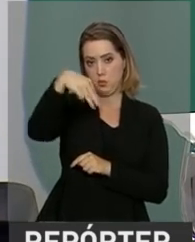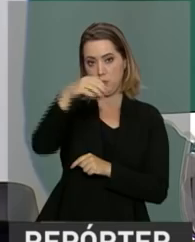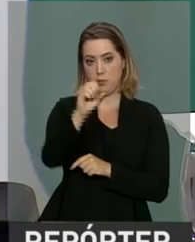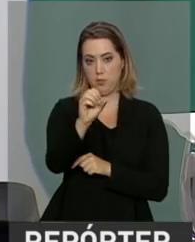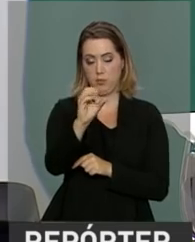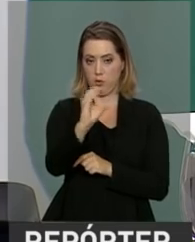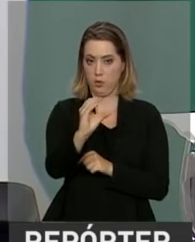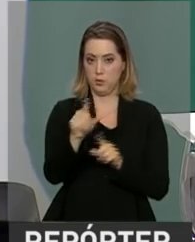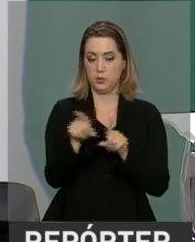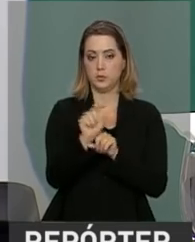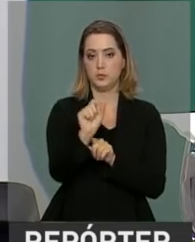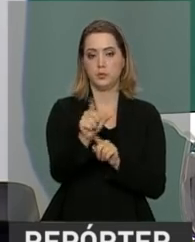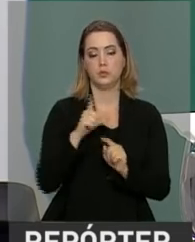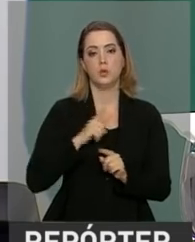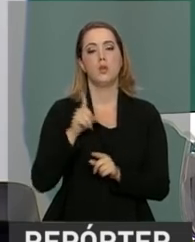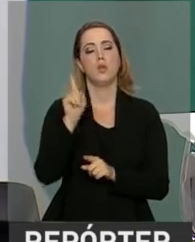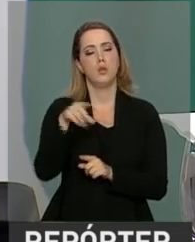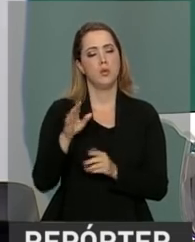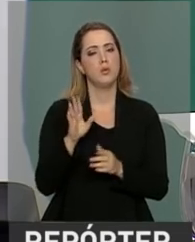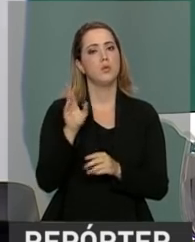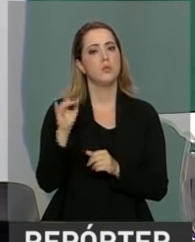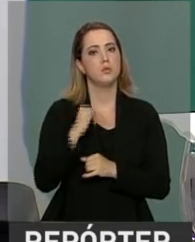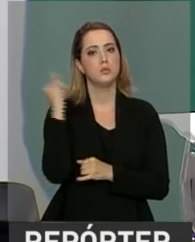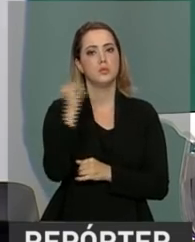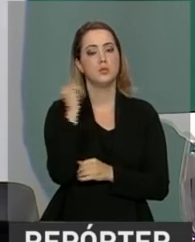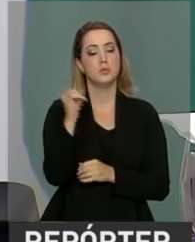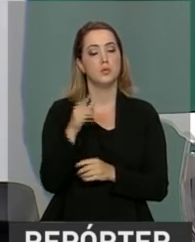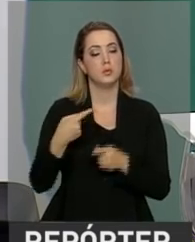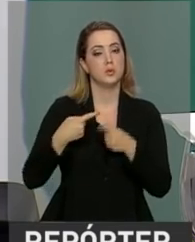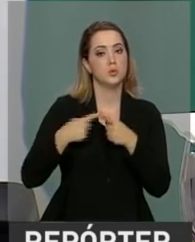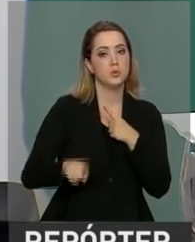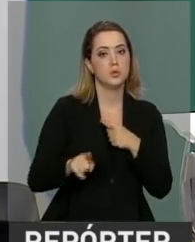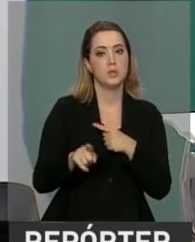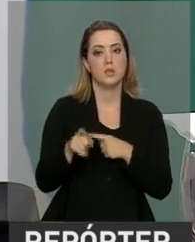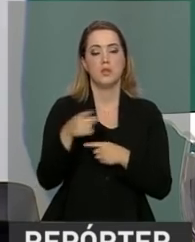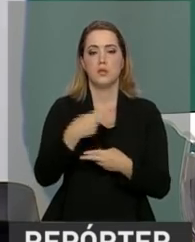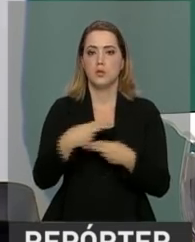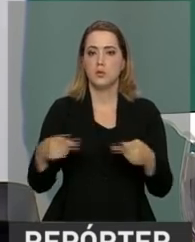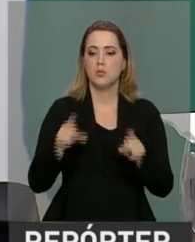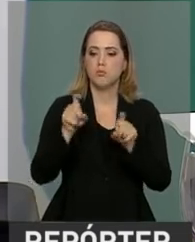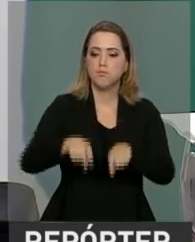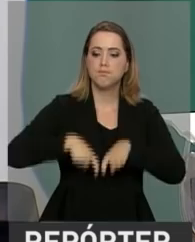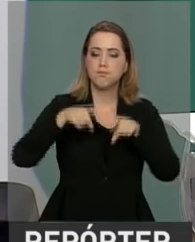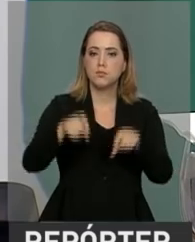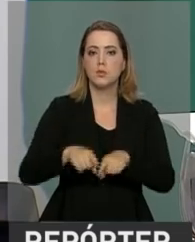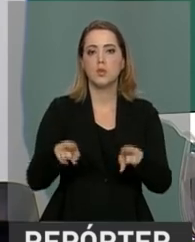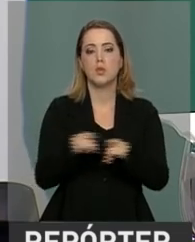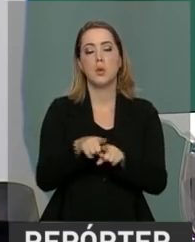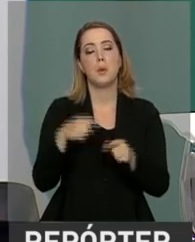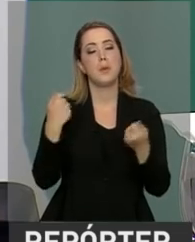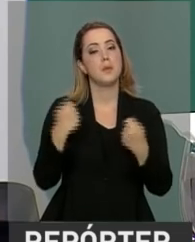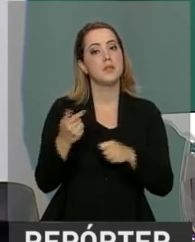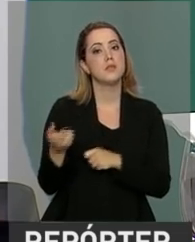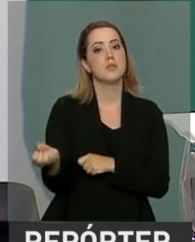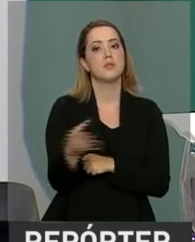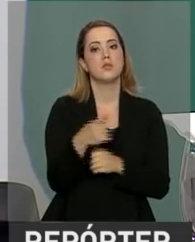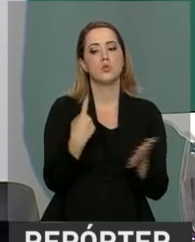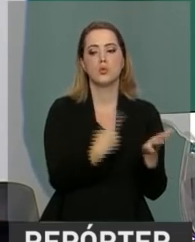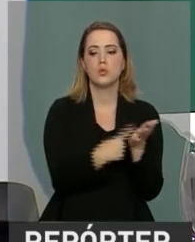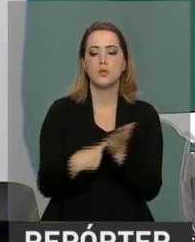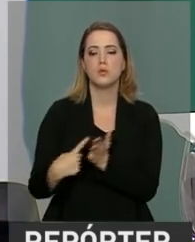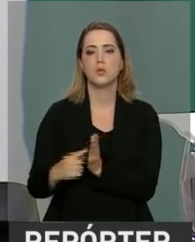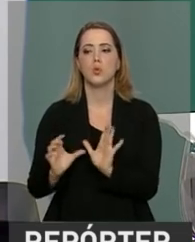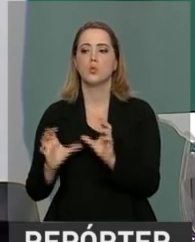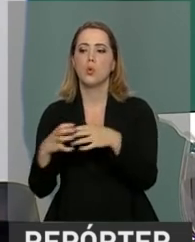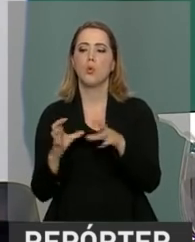combate aos subsídios agrícolas, mas é preciso dedicar mais esforços a acordos com parceiros